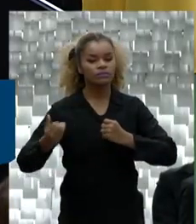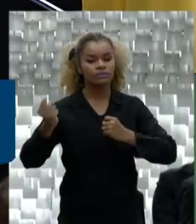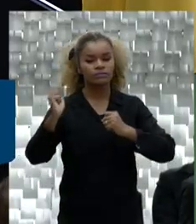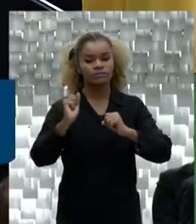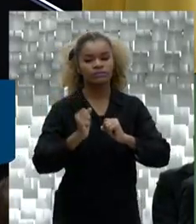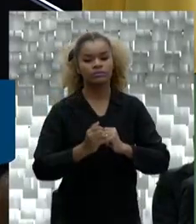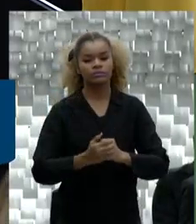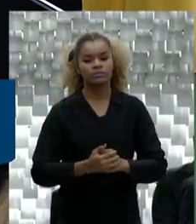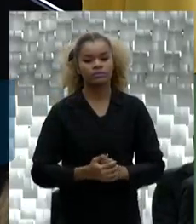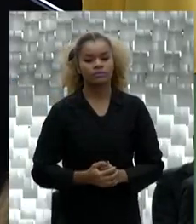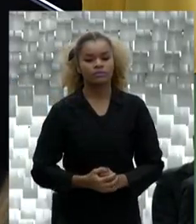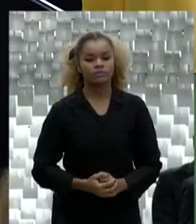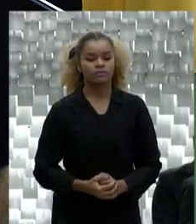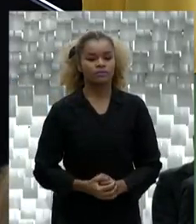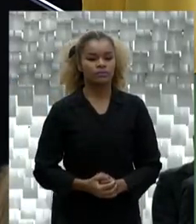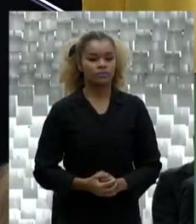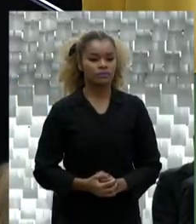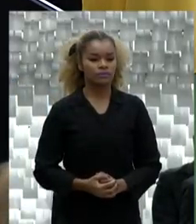As margens